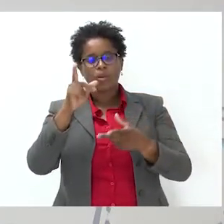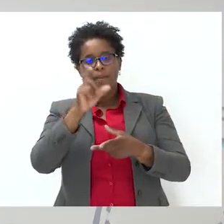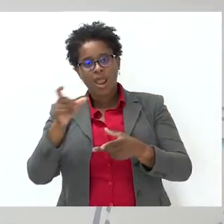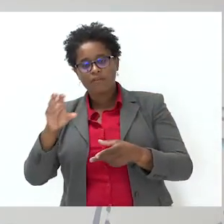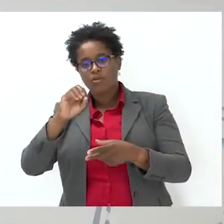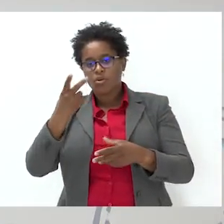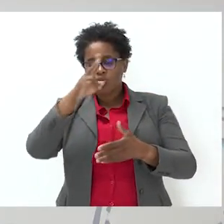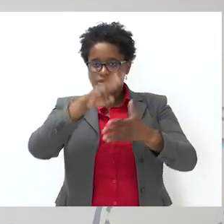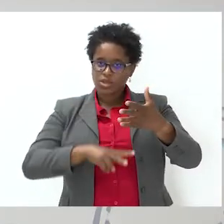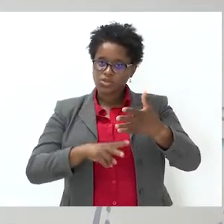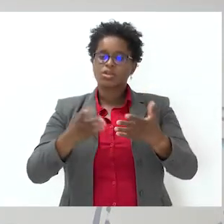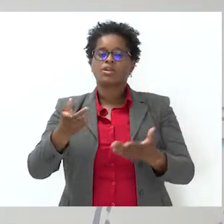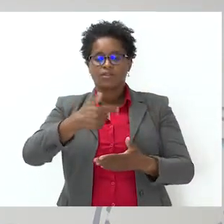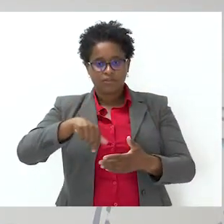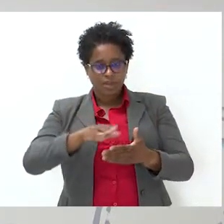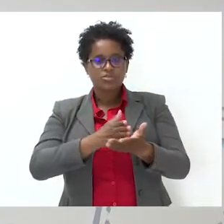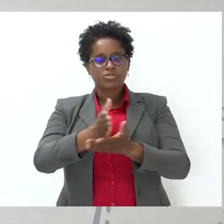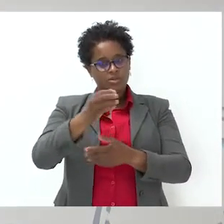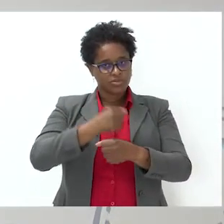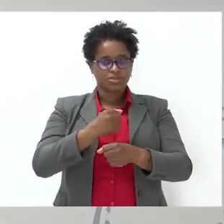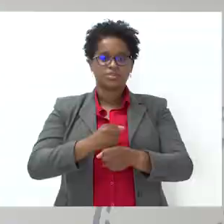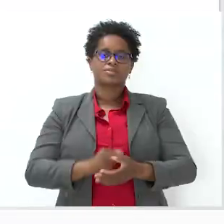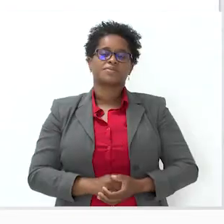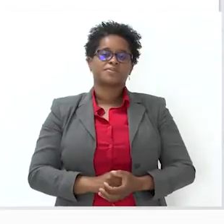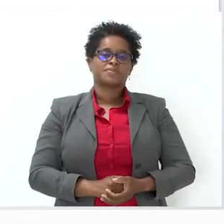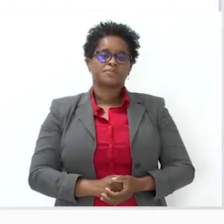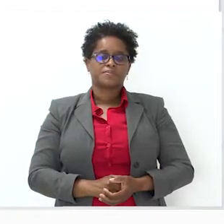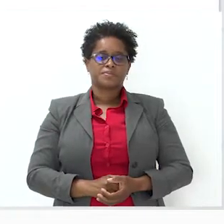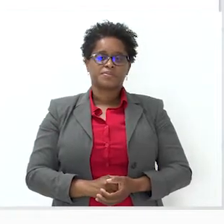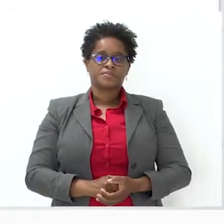texto? Ainda vamos continuar com os exercícios.